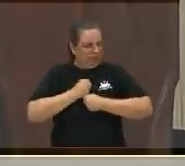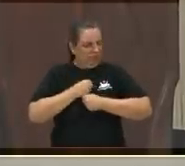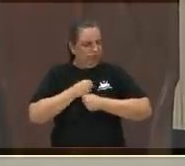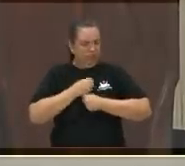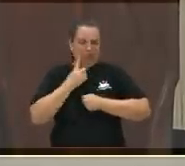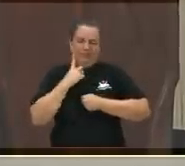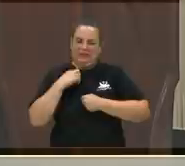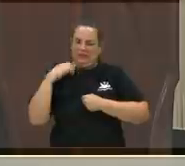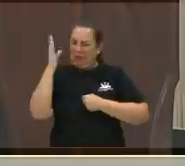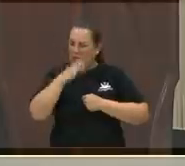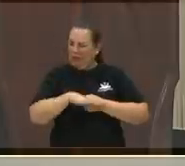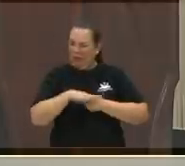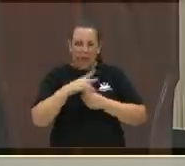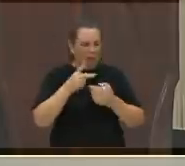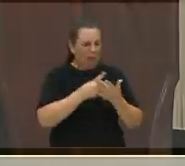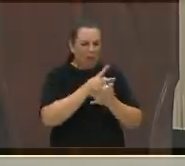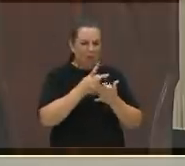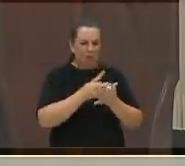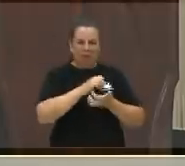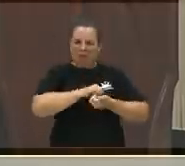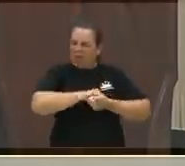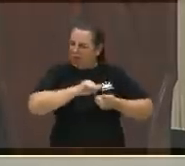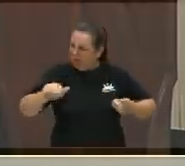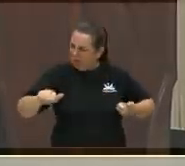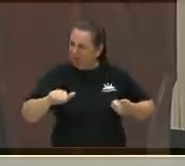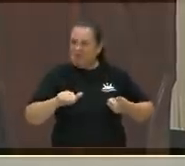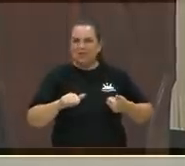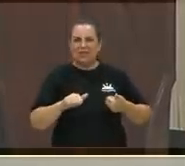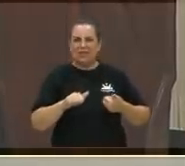mal procurei vingar-me